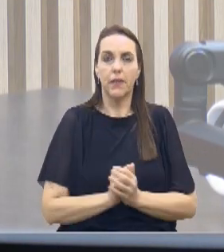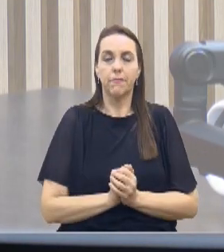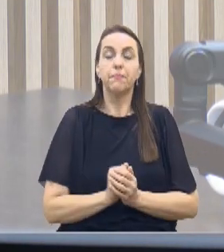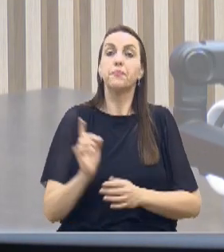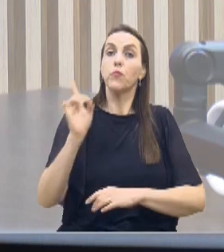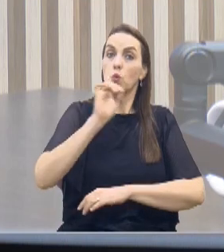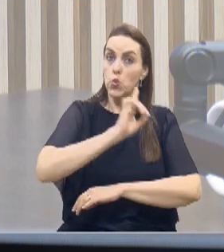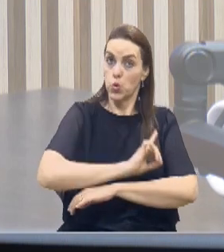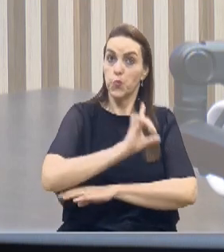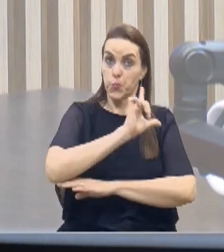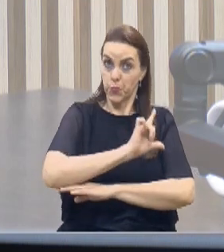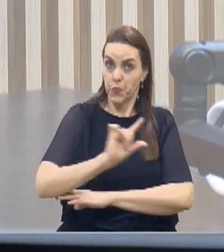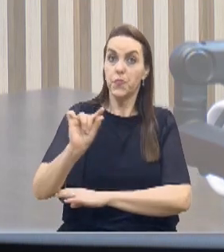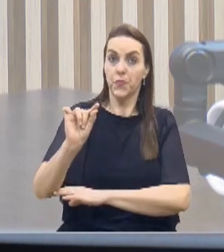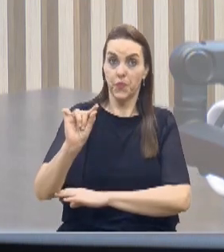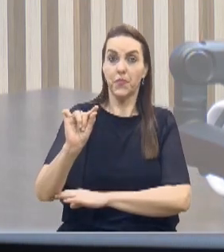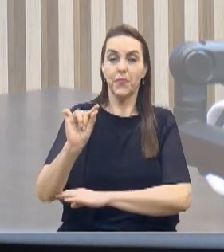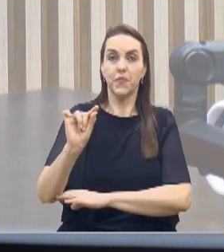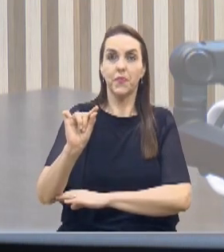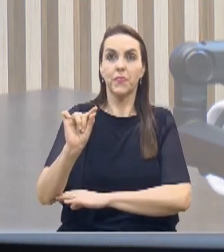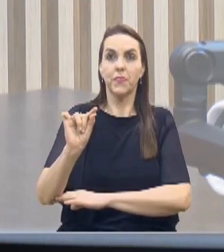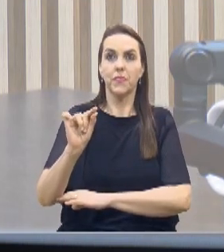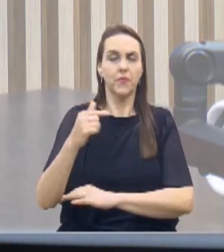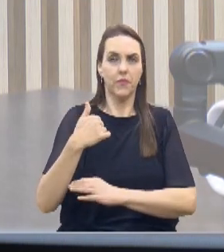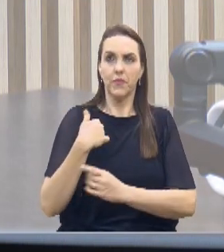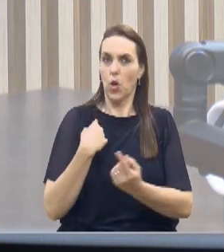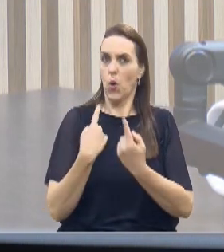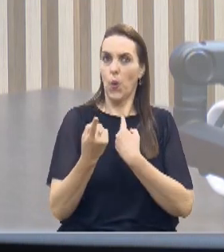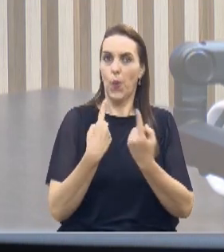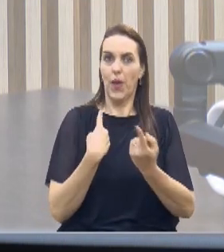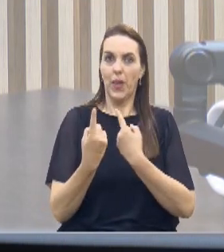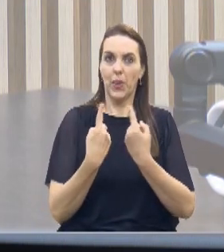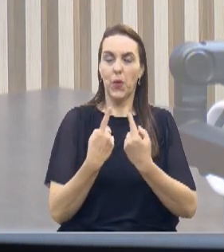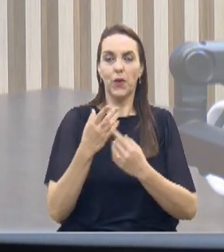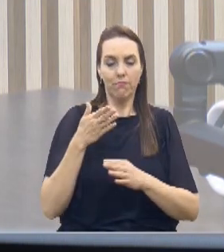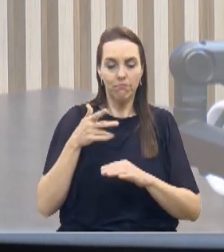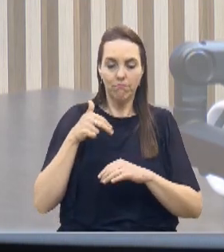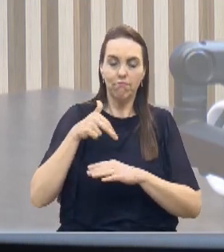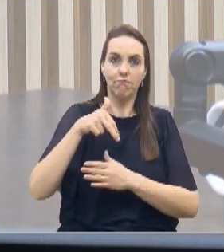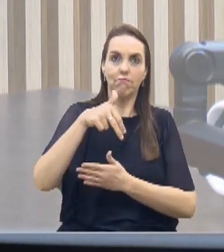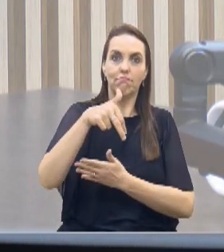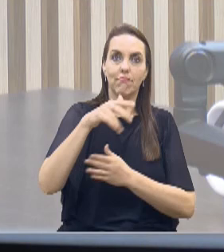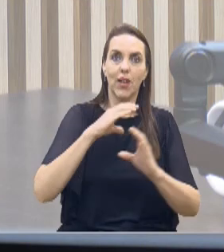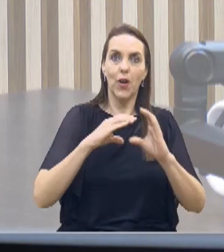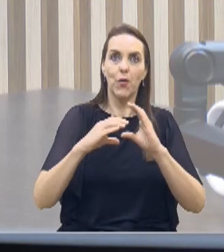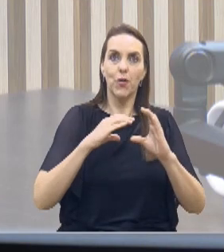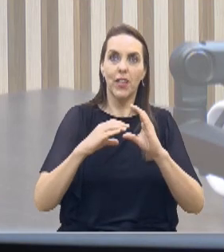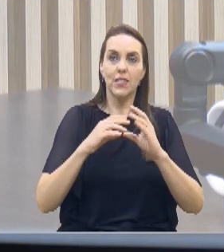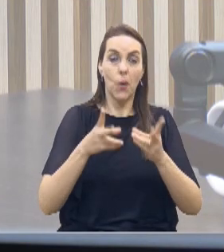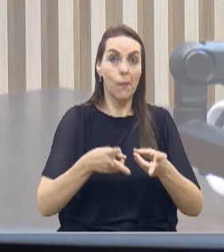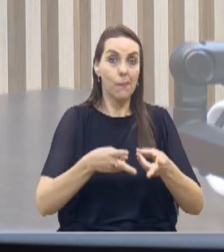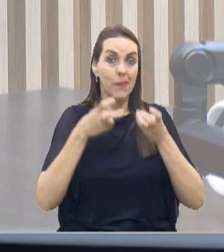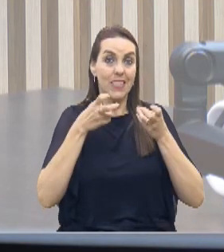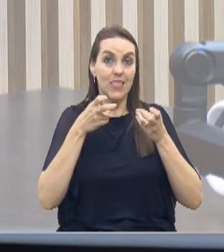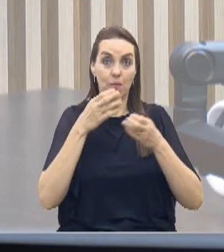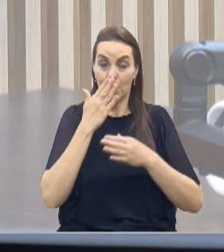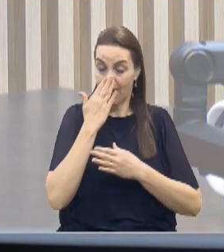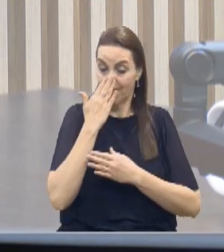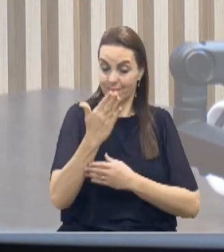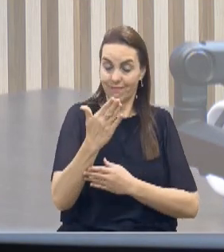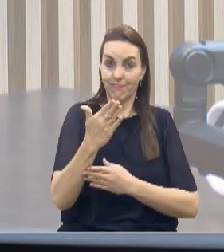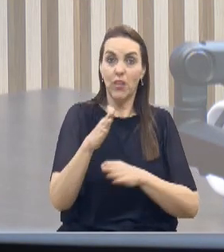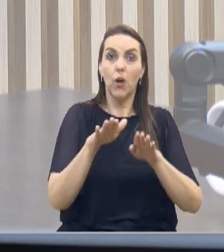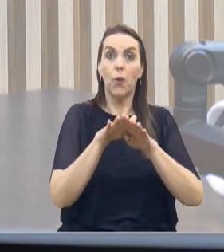da presidência, estava saindo pelo corredor, talvez até indo à comunicação, e eu vejo na entrada ali no nosso